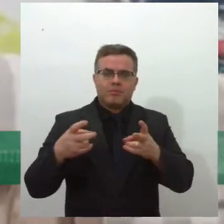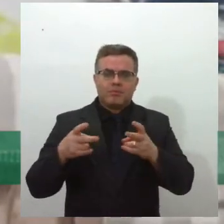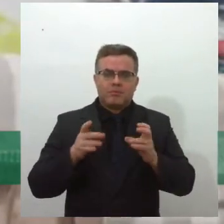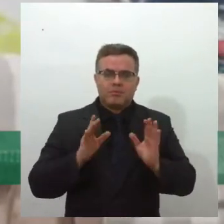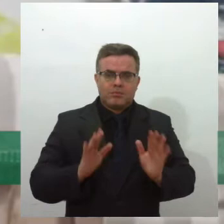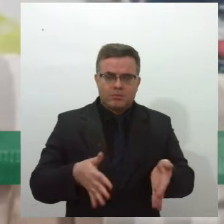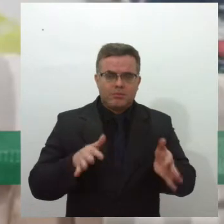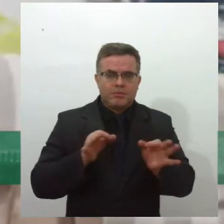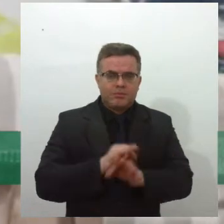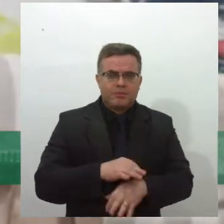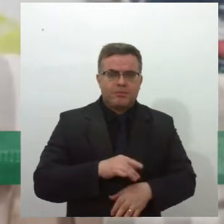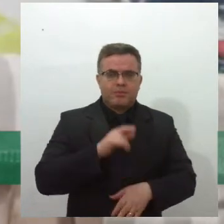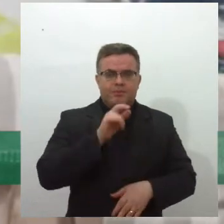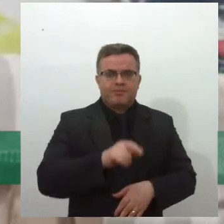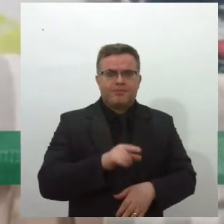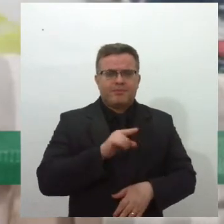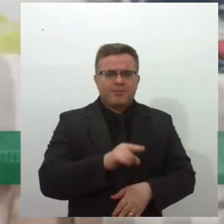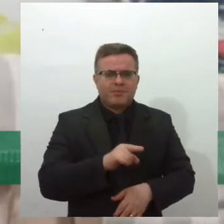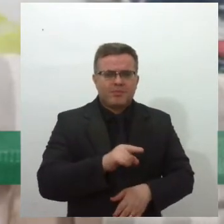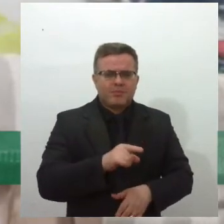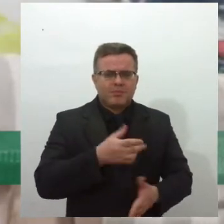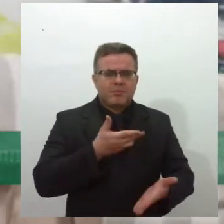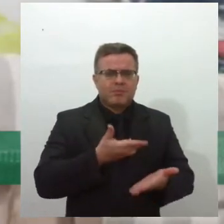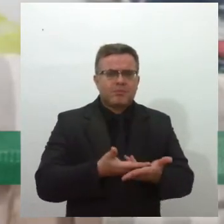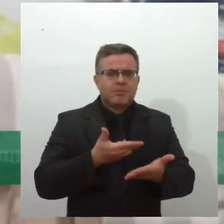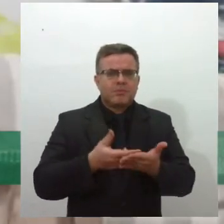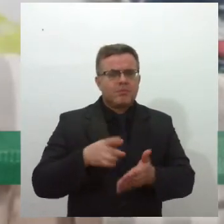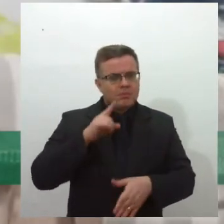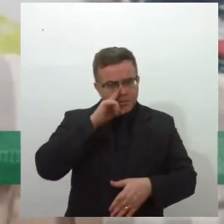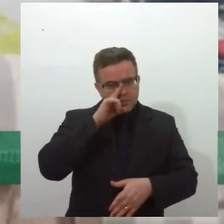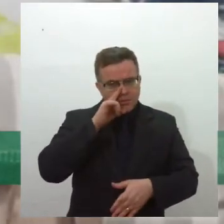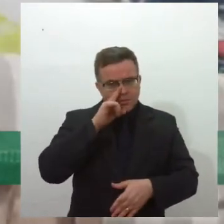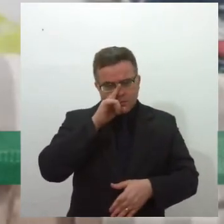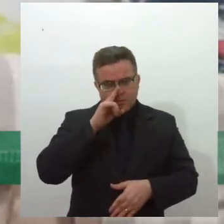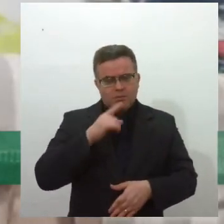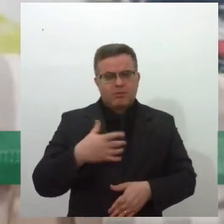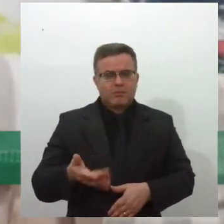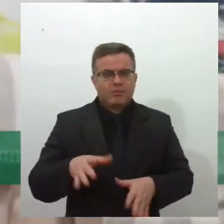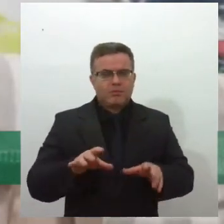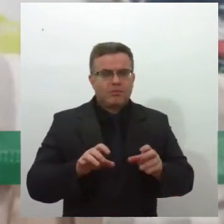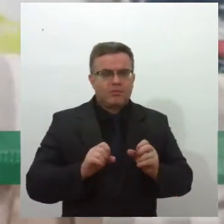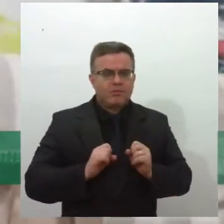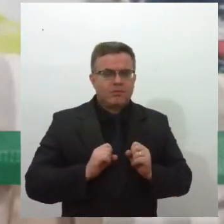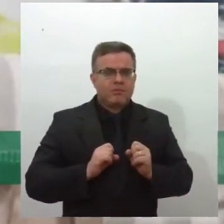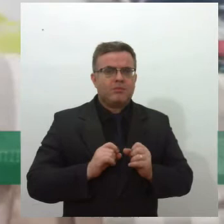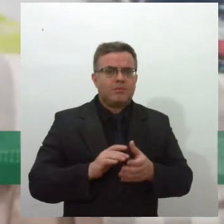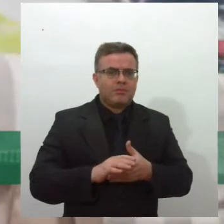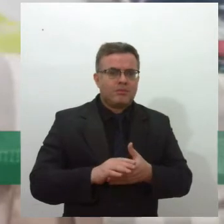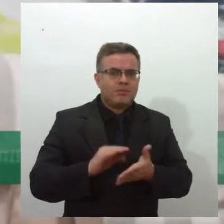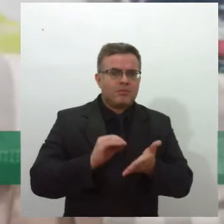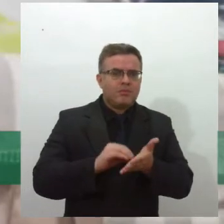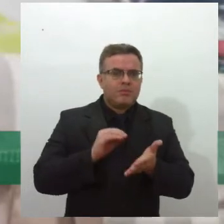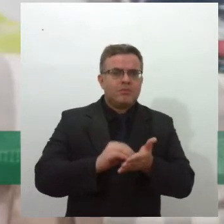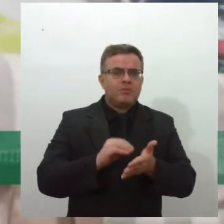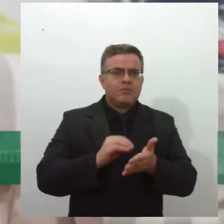desse paciente com complicações graves da Covid. E um dos motivos da sobrevida curta é a falta de uma